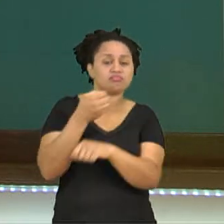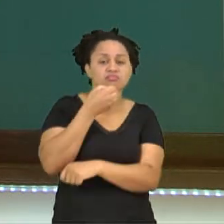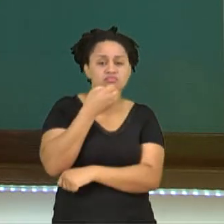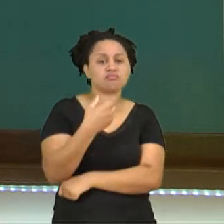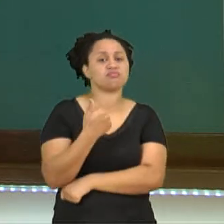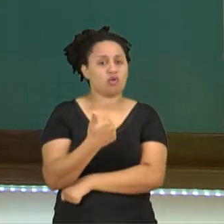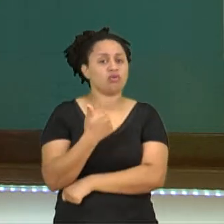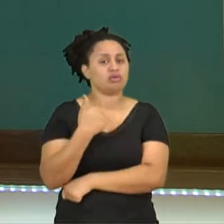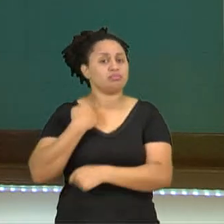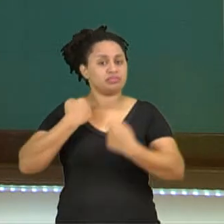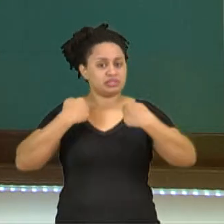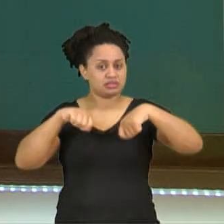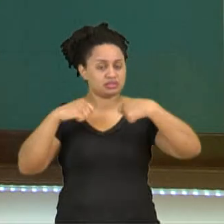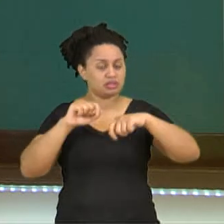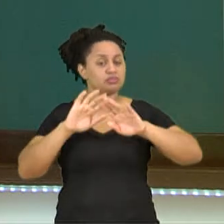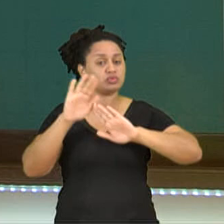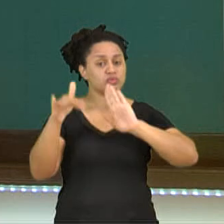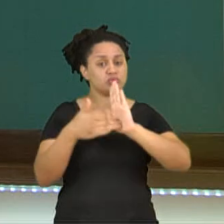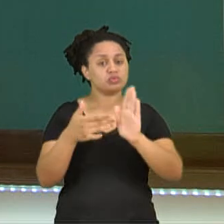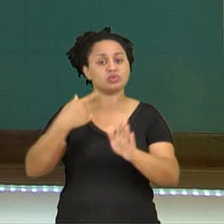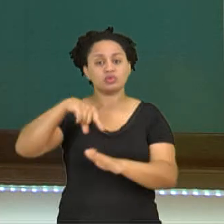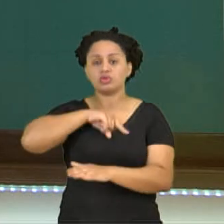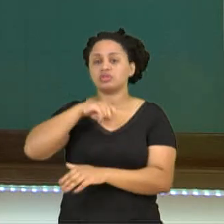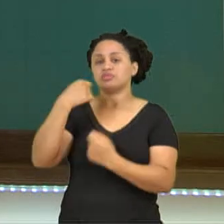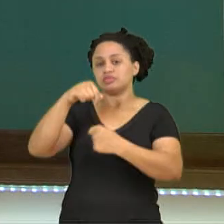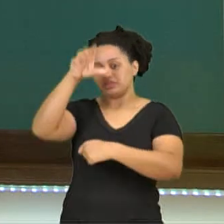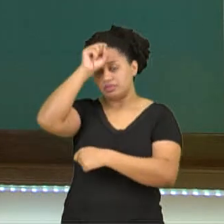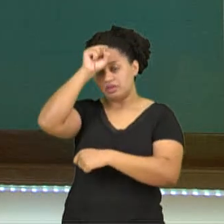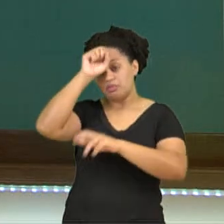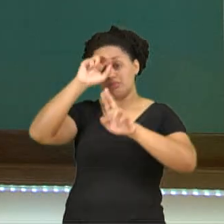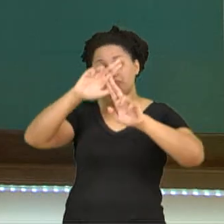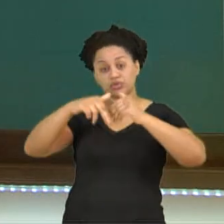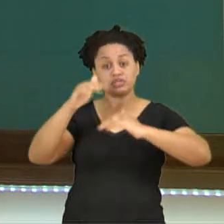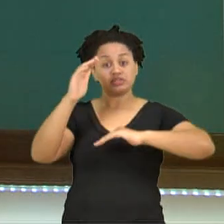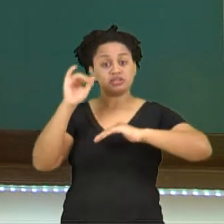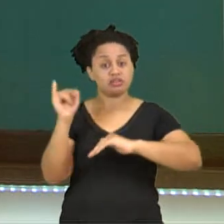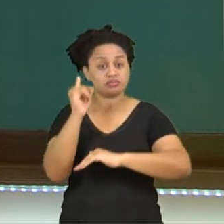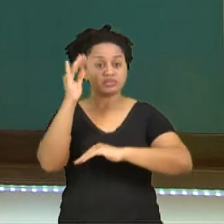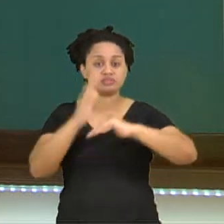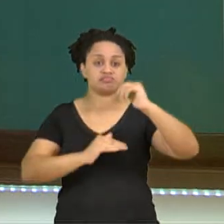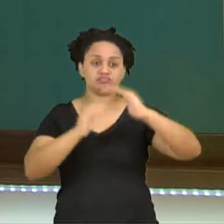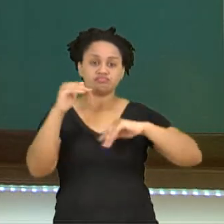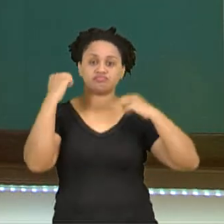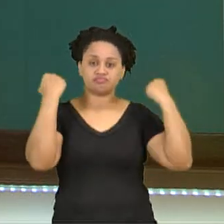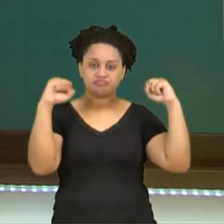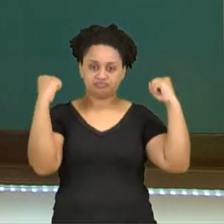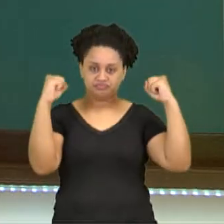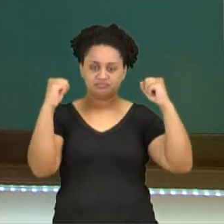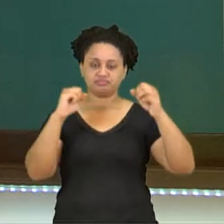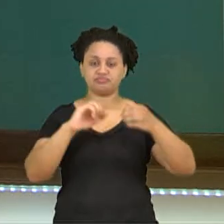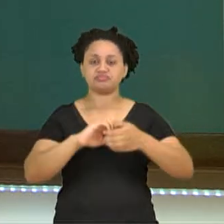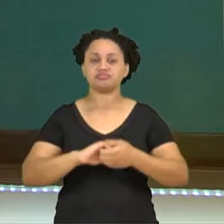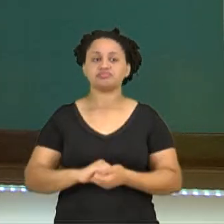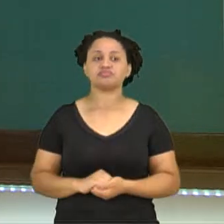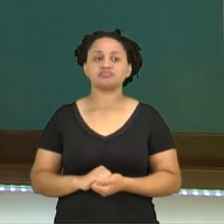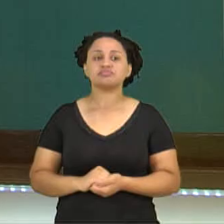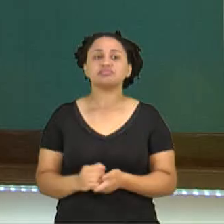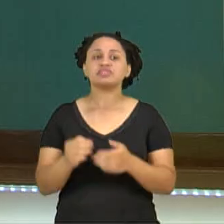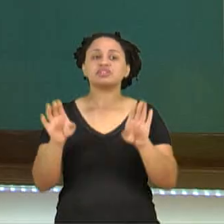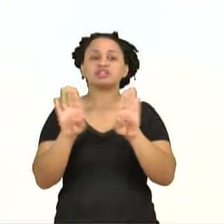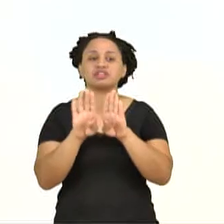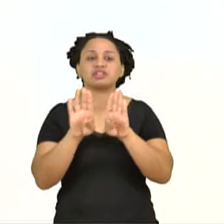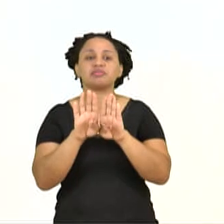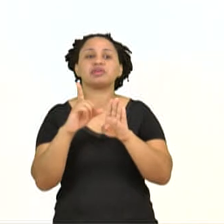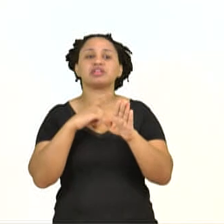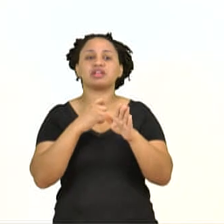nós podemos aprender. Por isso a prática da educação física também, tá, pessoal? E além disso, nós